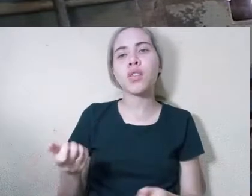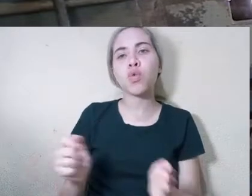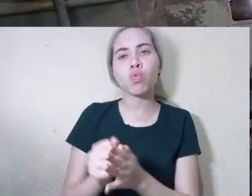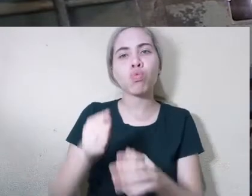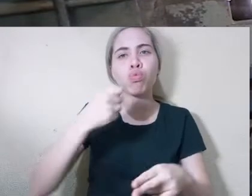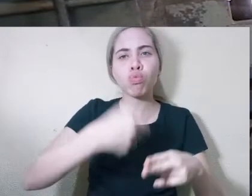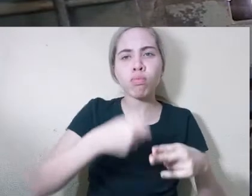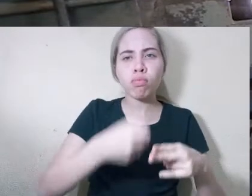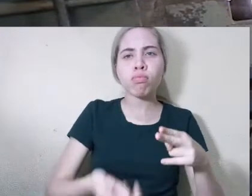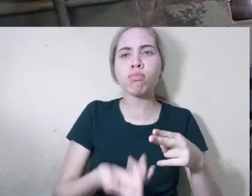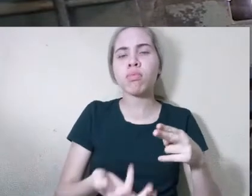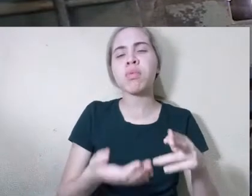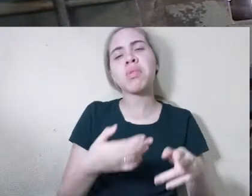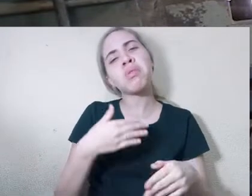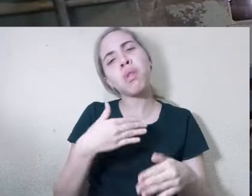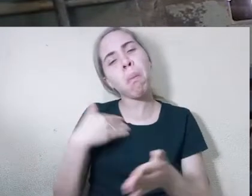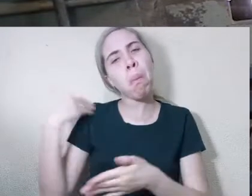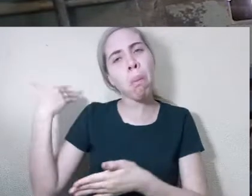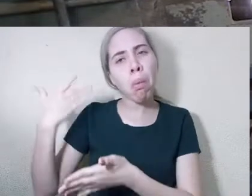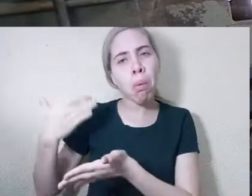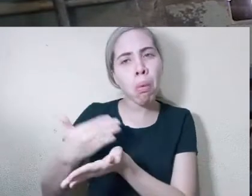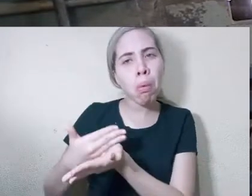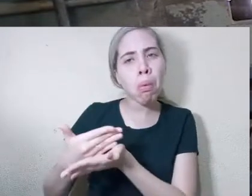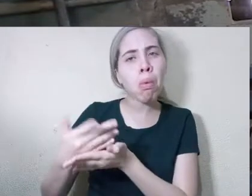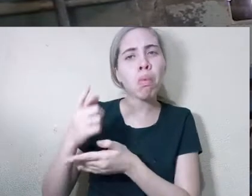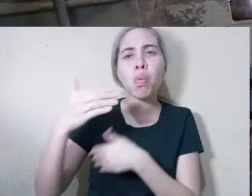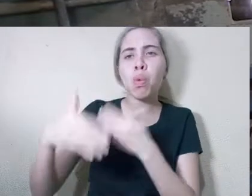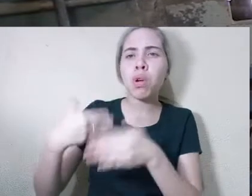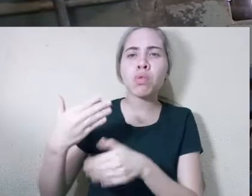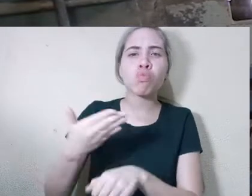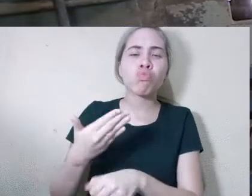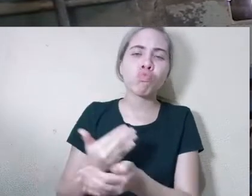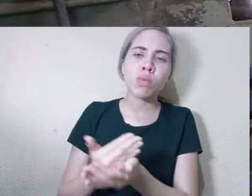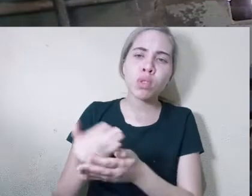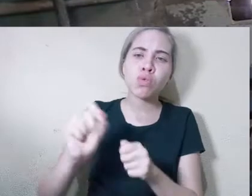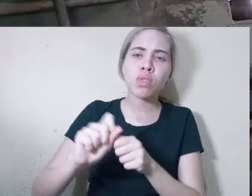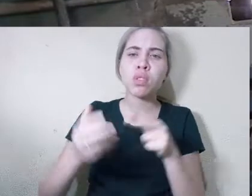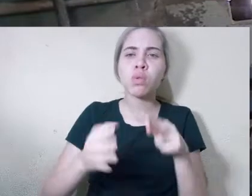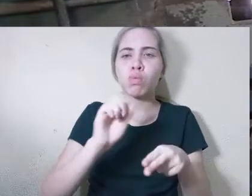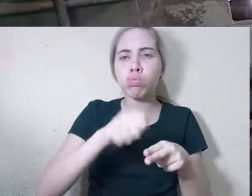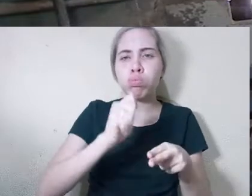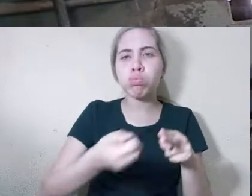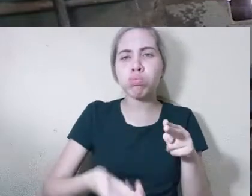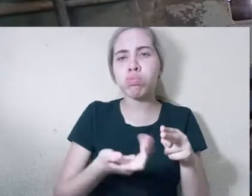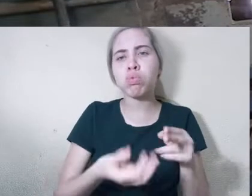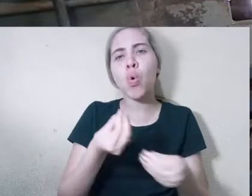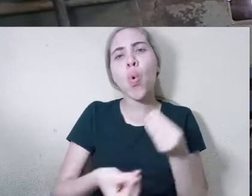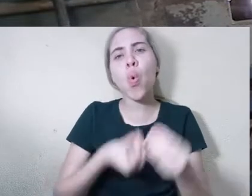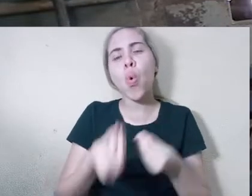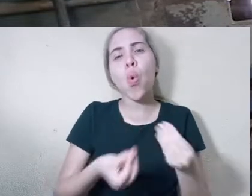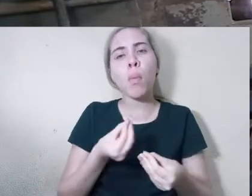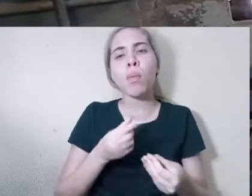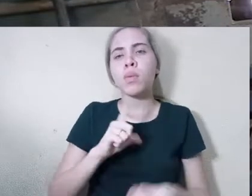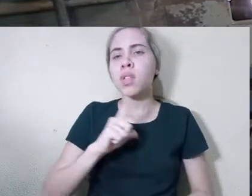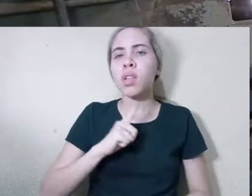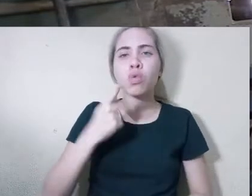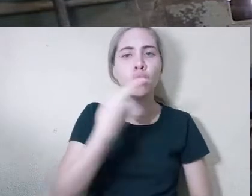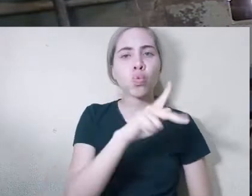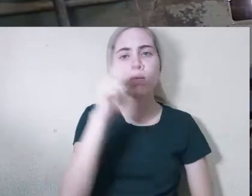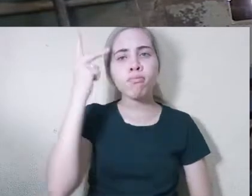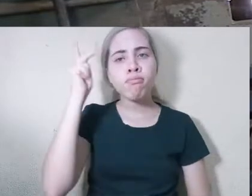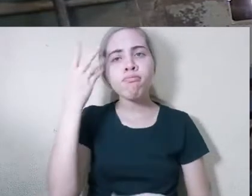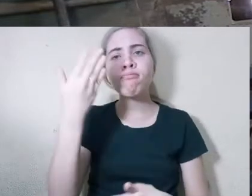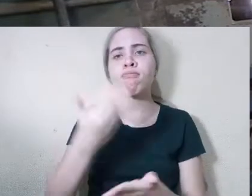excelente. Tá. E de lá para cá, ou seja, depois que você começou a mexer com hotelaria, você vive disso, como é que tem sido a tua